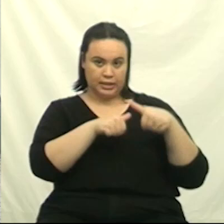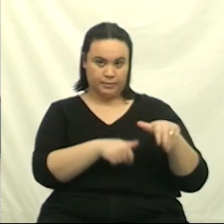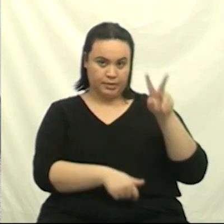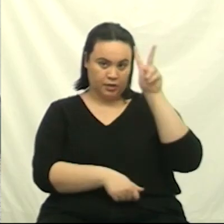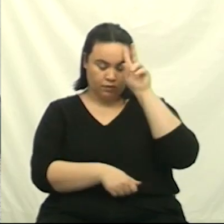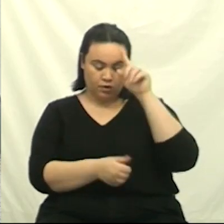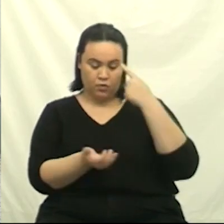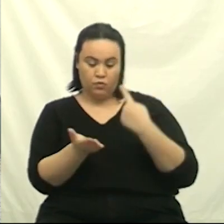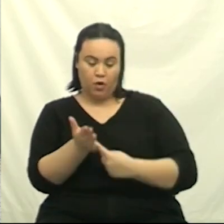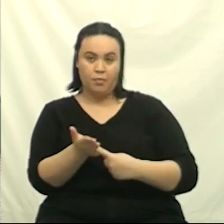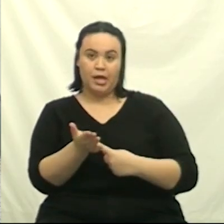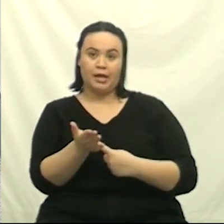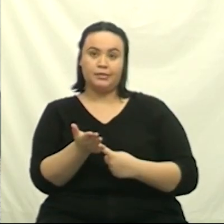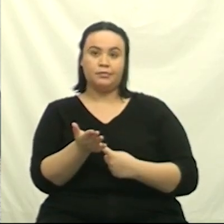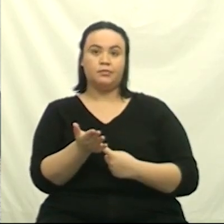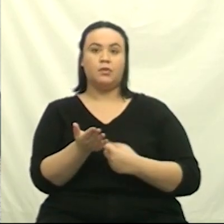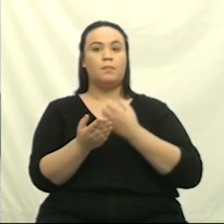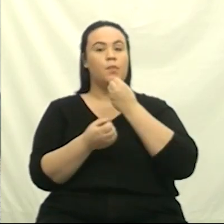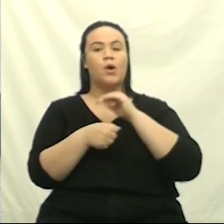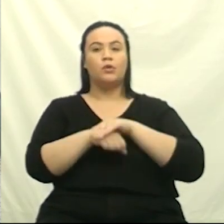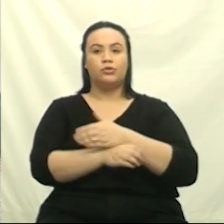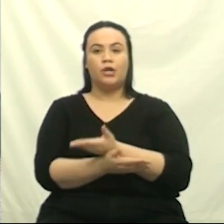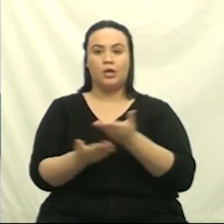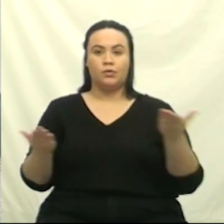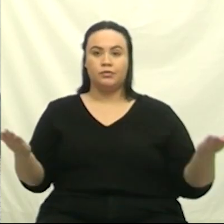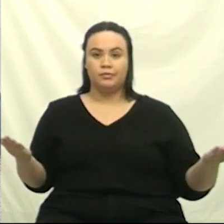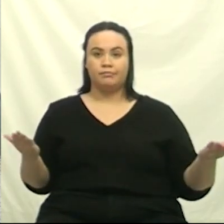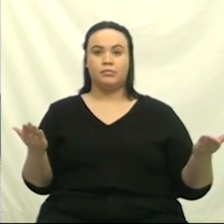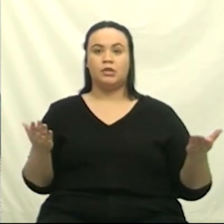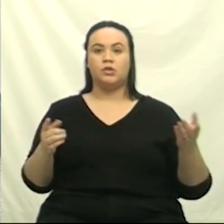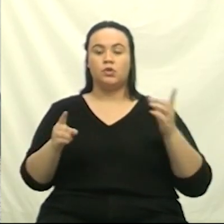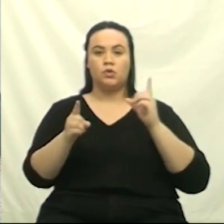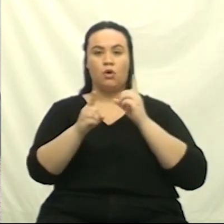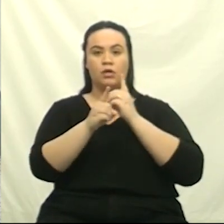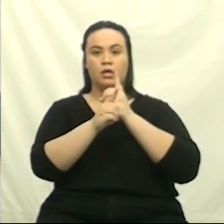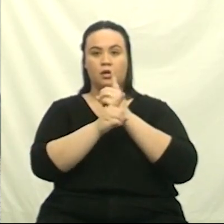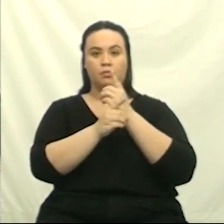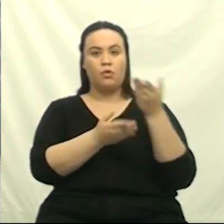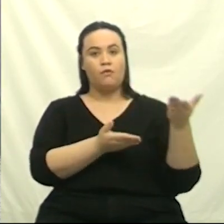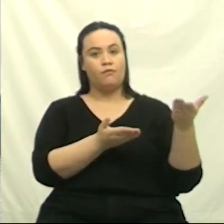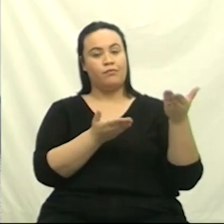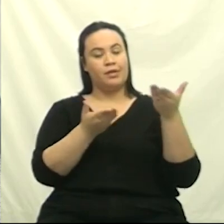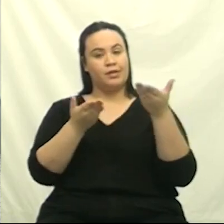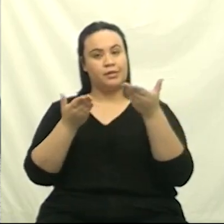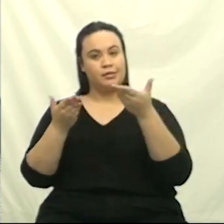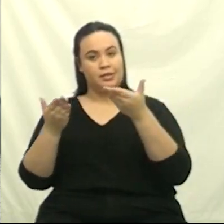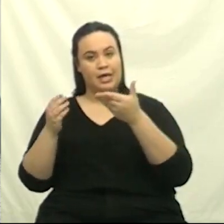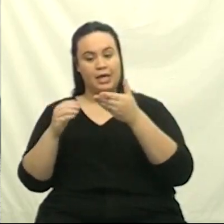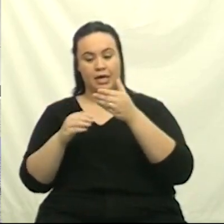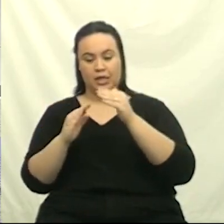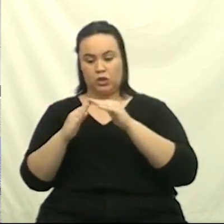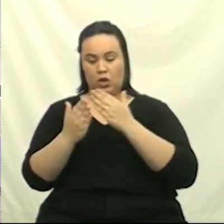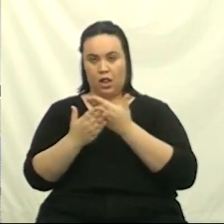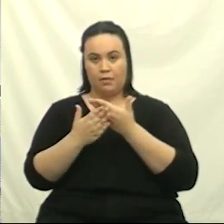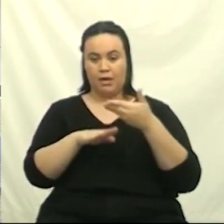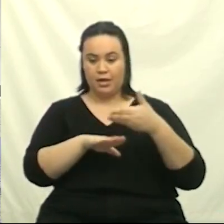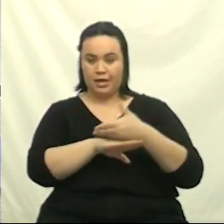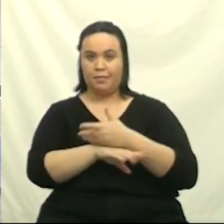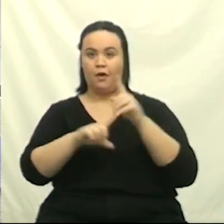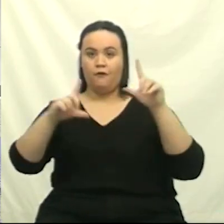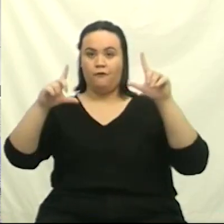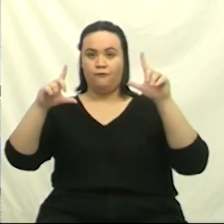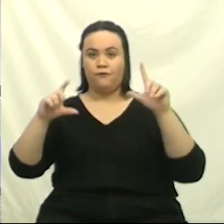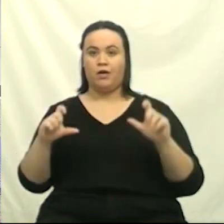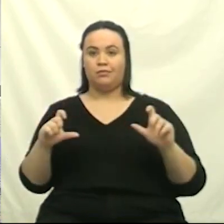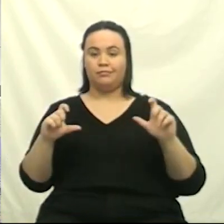-feira no horário regimental uma boa noite a todos e a todas e convido então a sática para que adentre ao plenário que